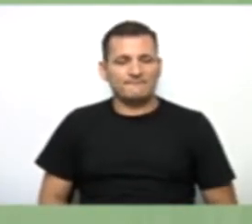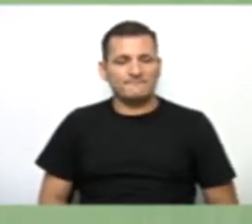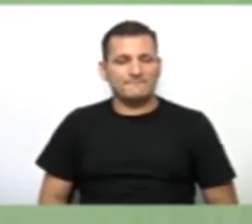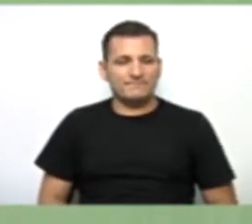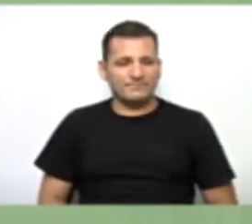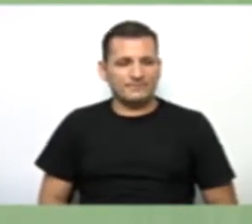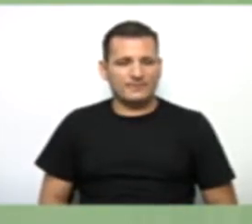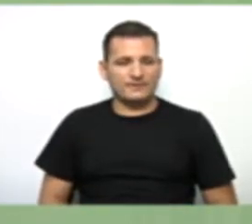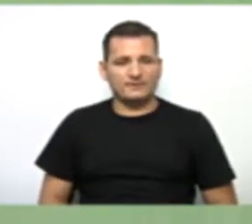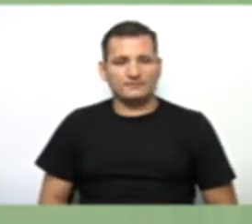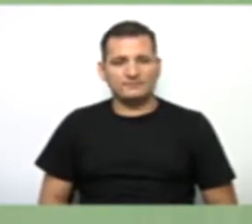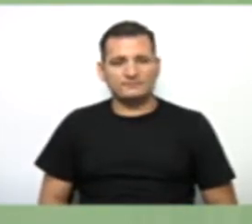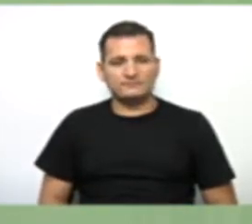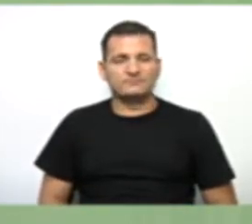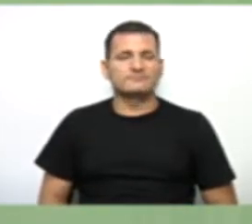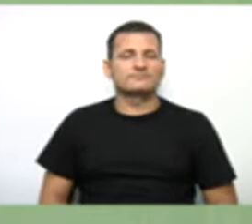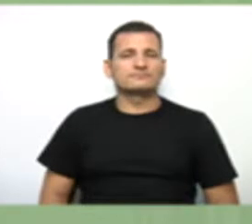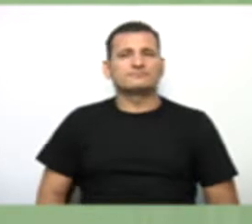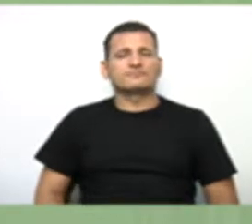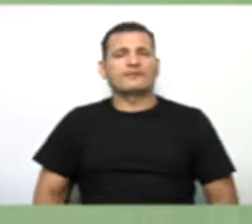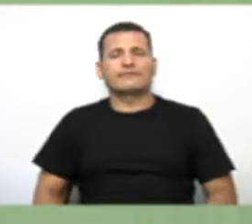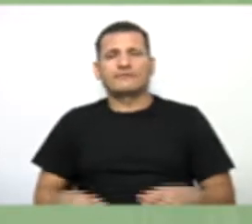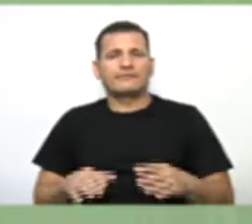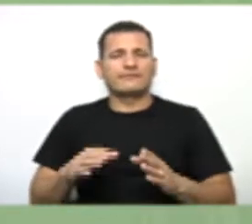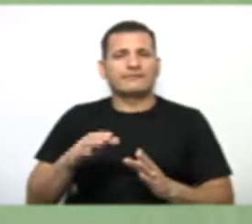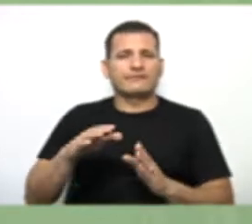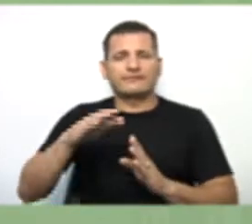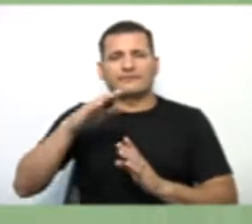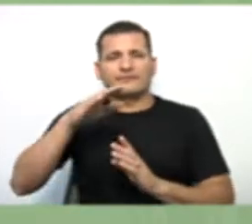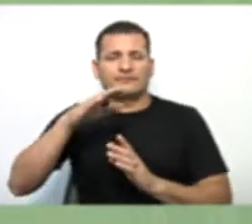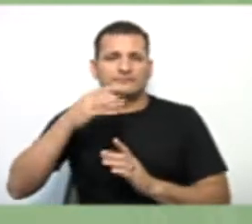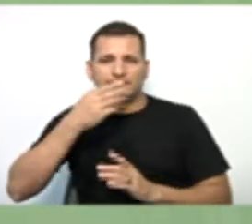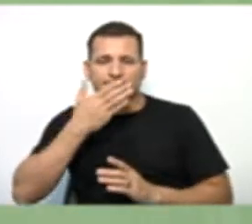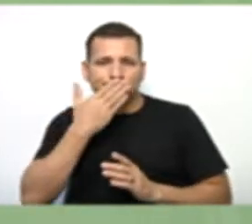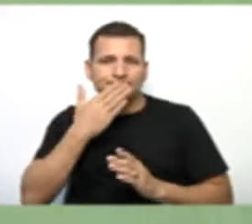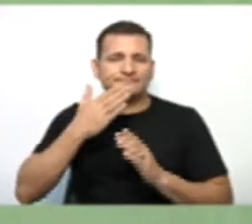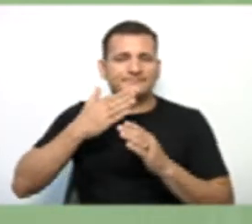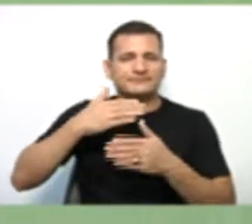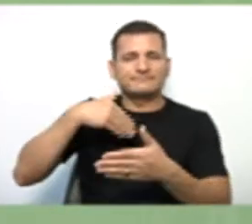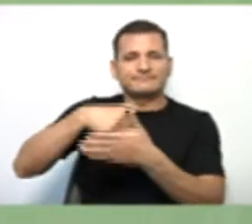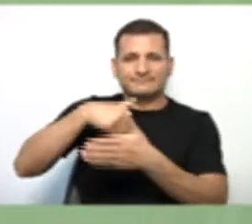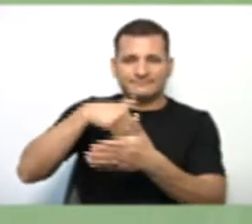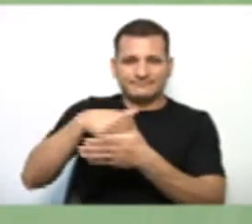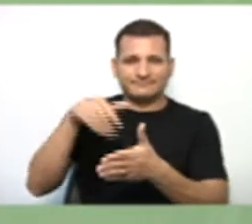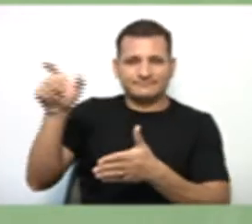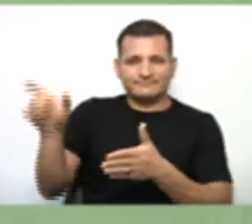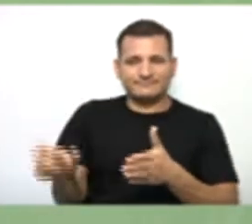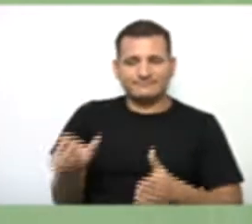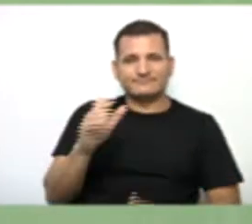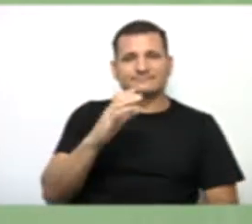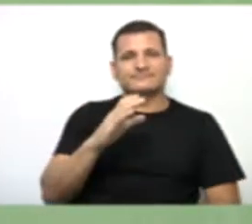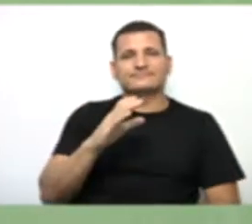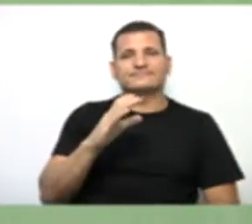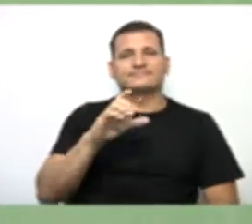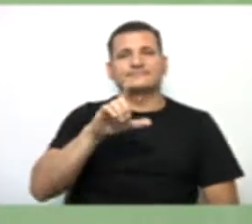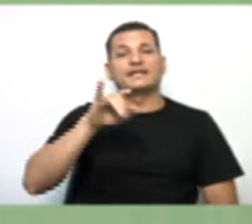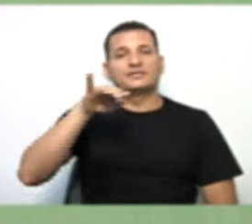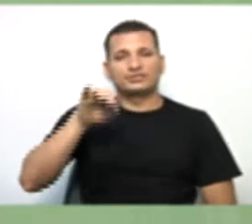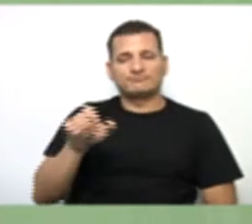aí. Até sobre o time de futebol do cliente é importante